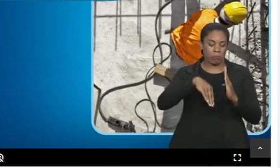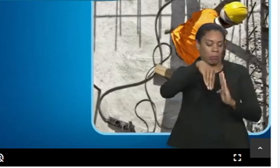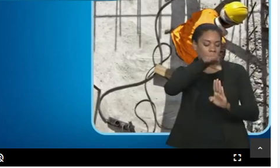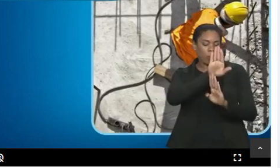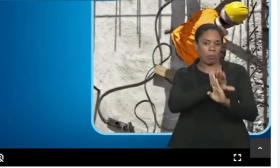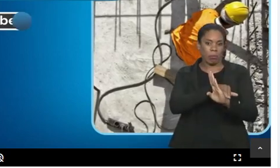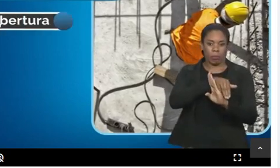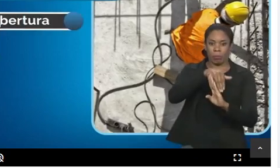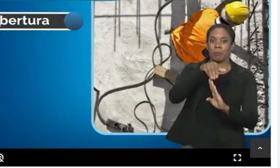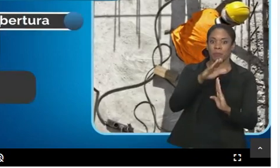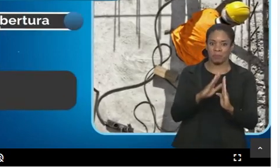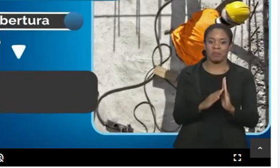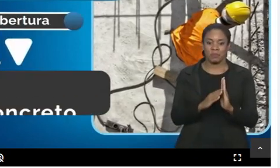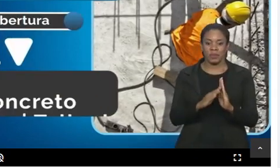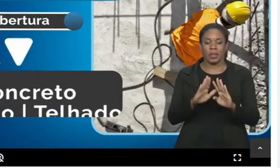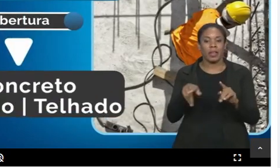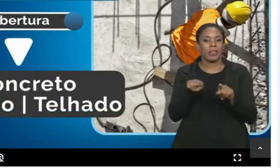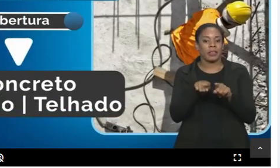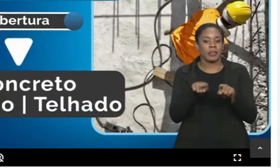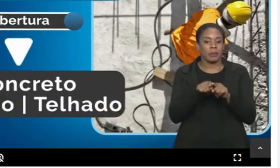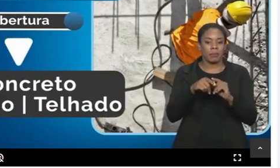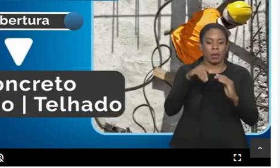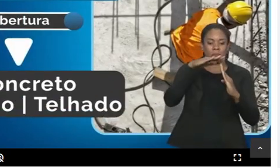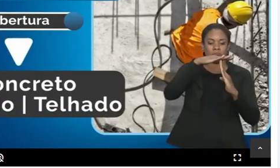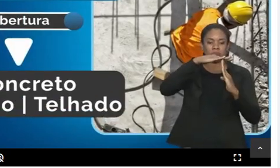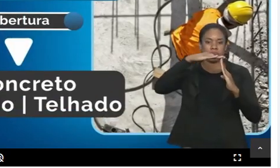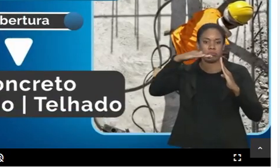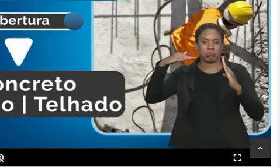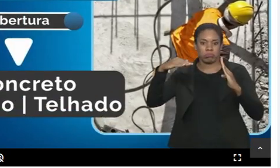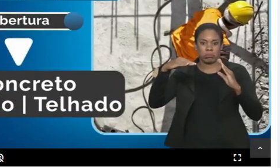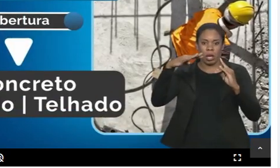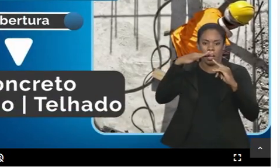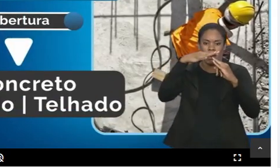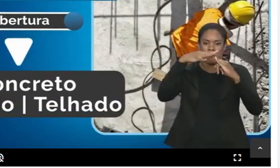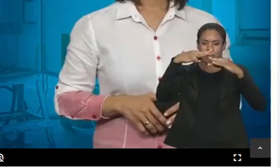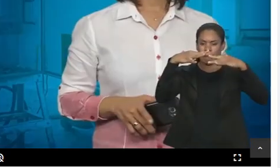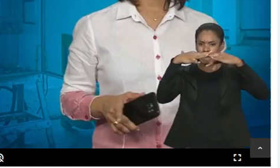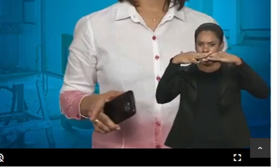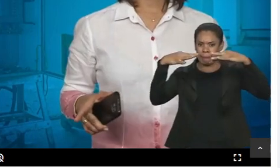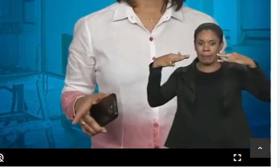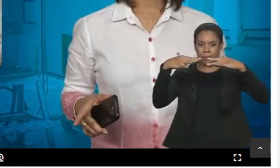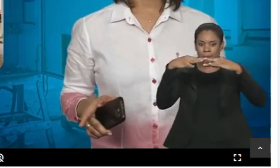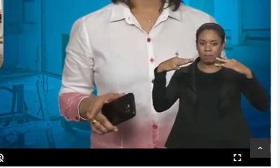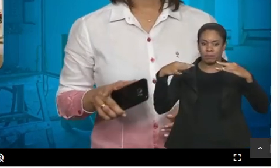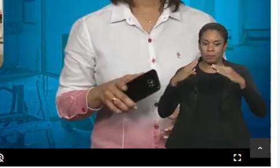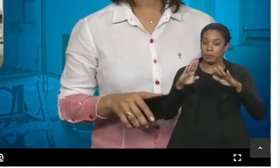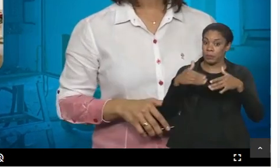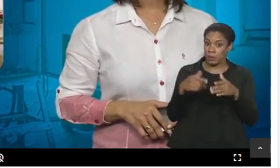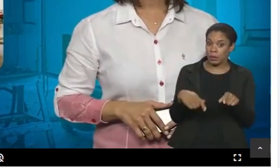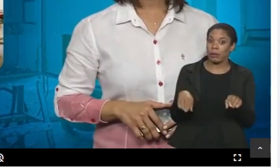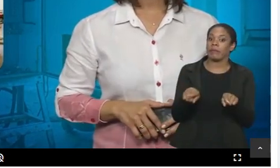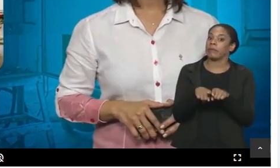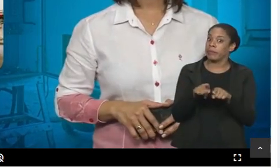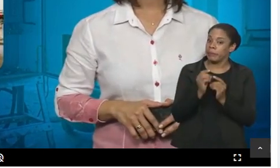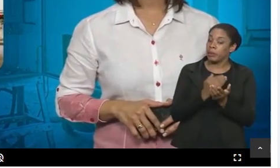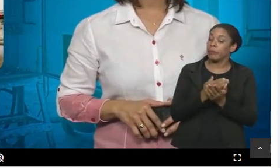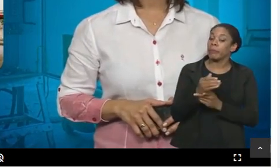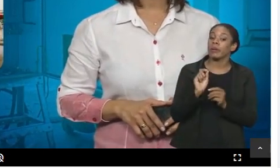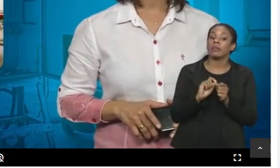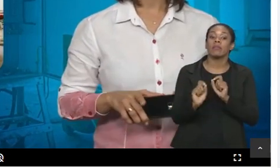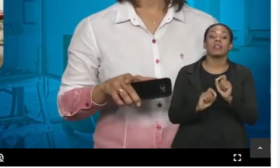e o drywall. E a cobertura, com concreto armado e telhado, por exemplo. Paralelo a isso, começa a fase